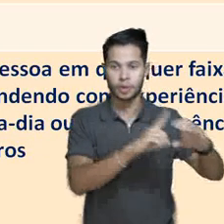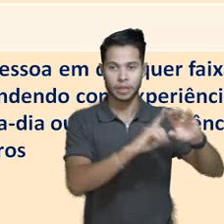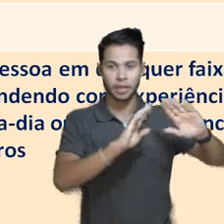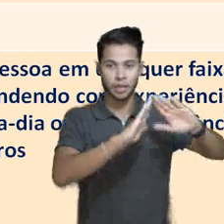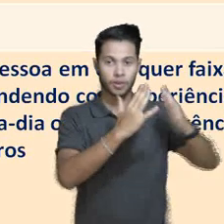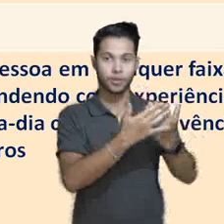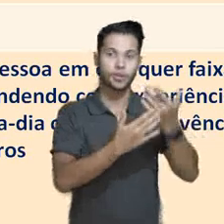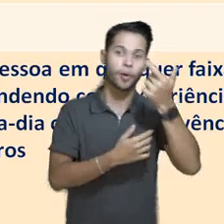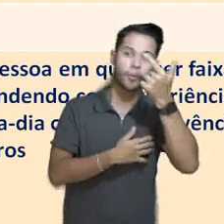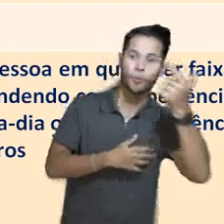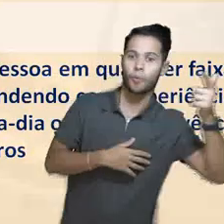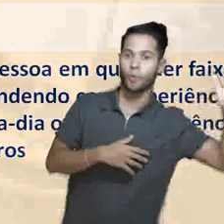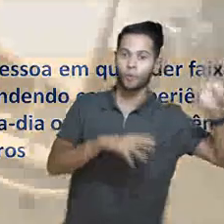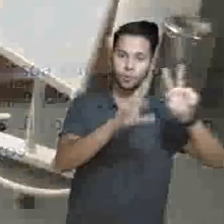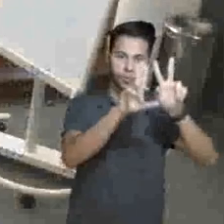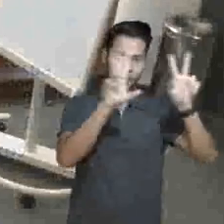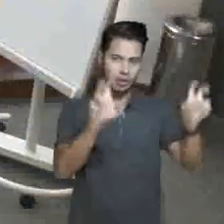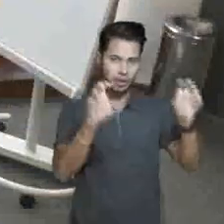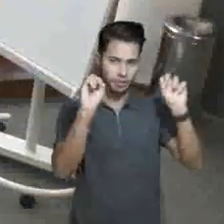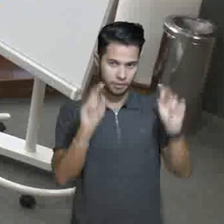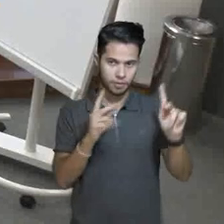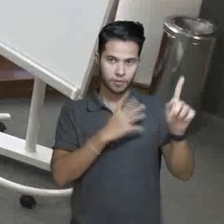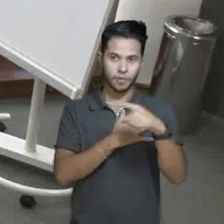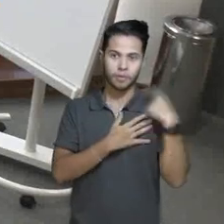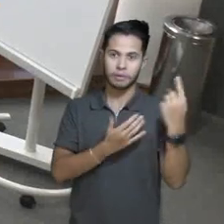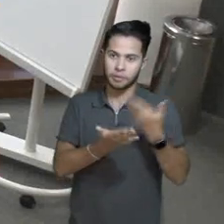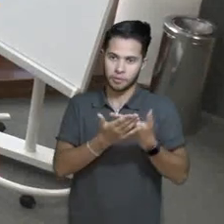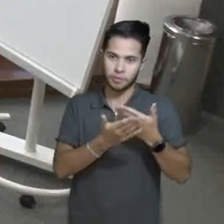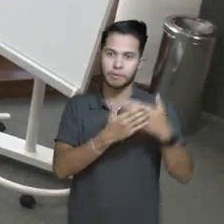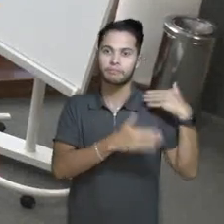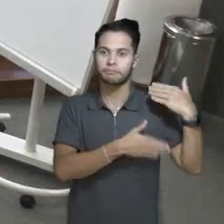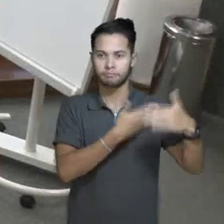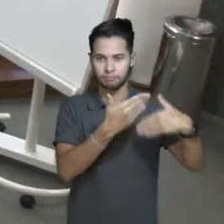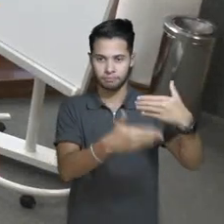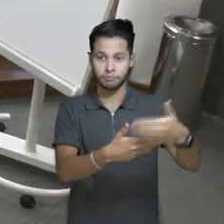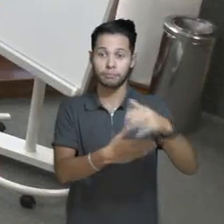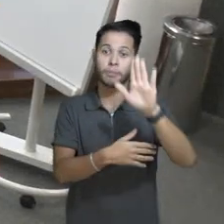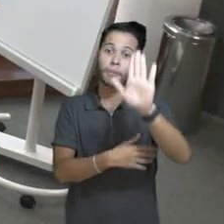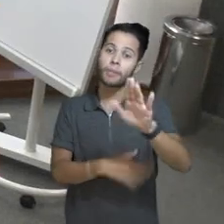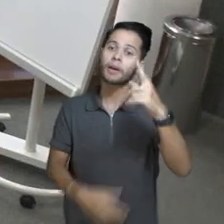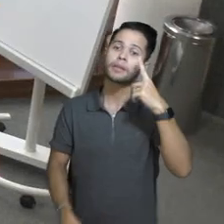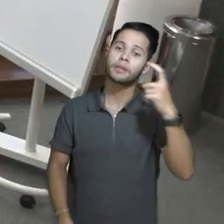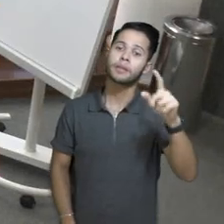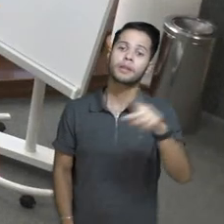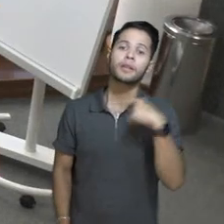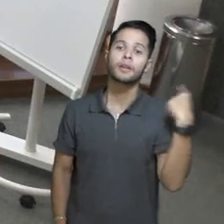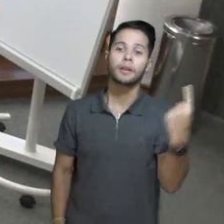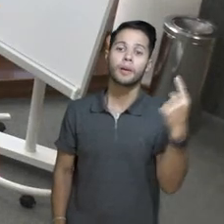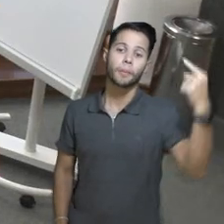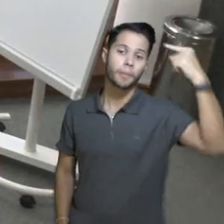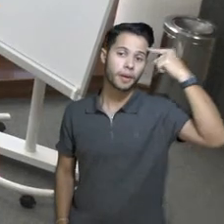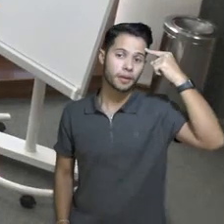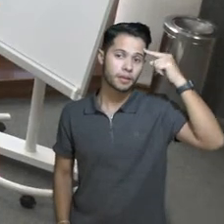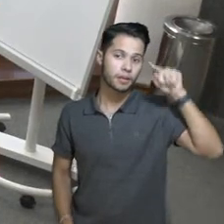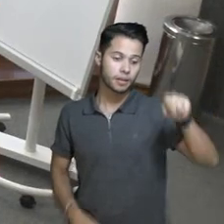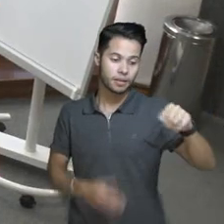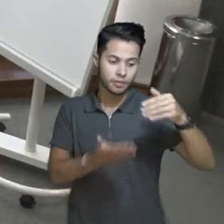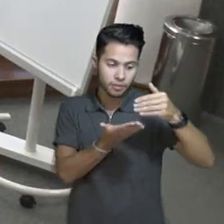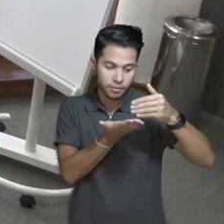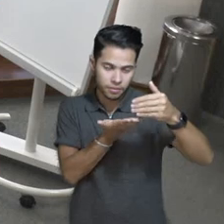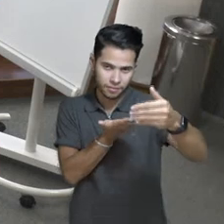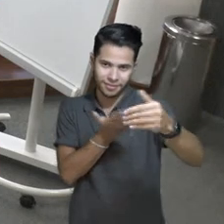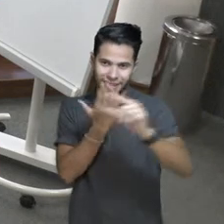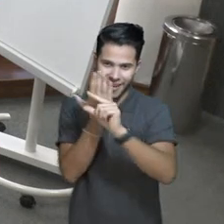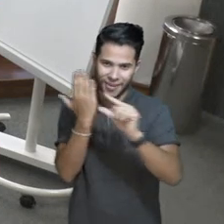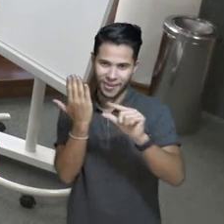situação isso a gente vai ver conforme a carruagem Mas é interessante a gente pensar a partir da elinor